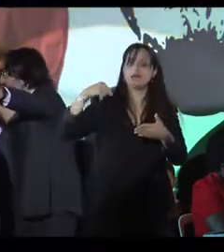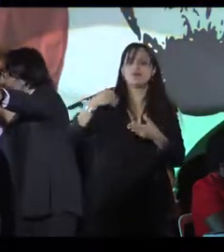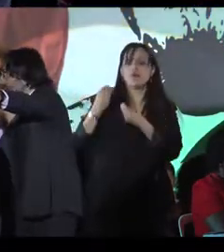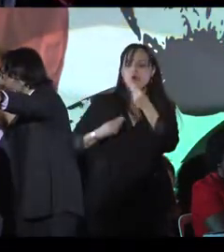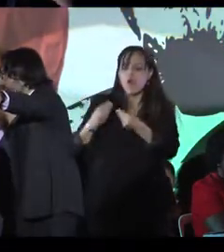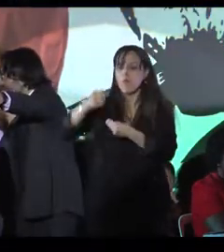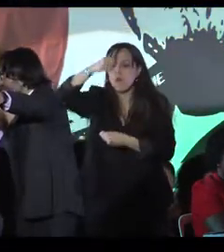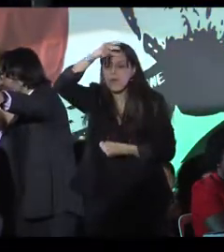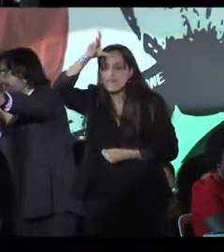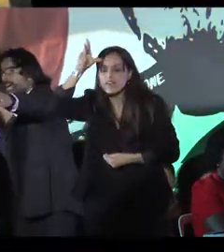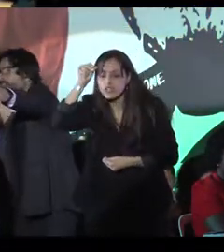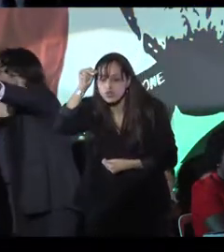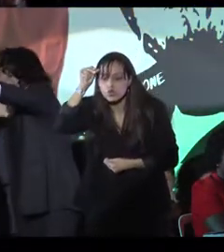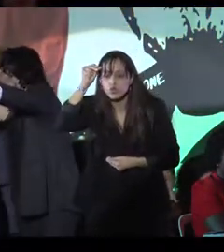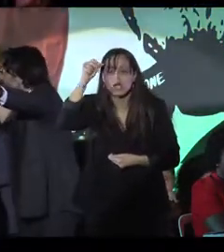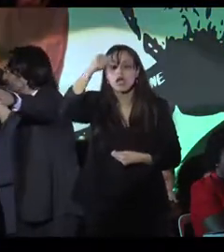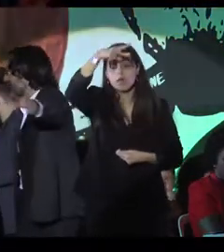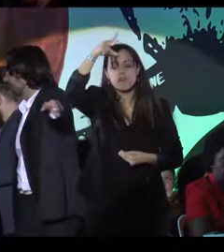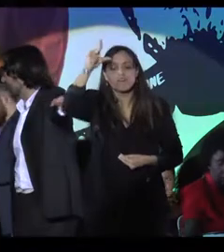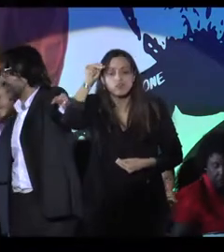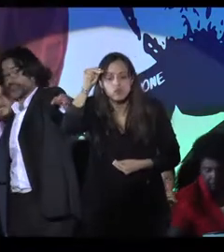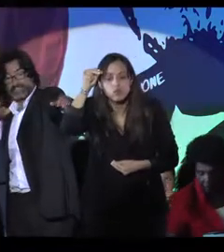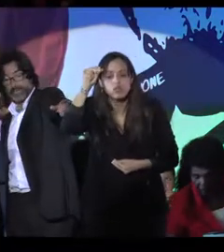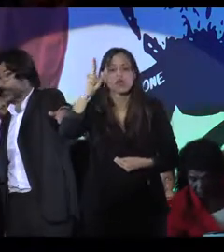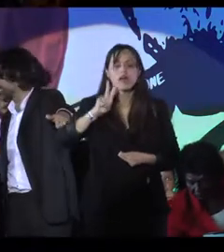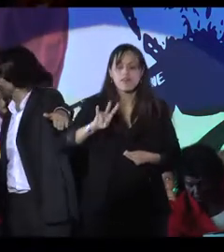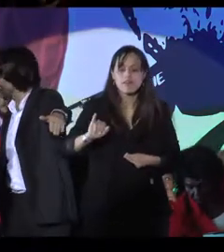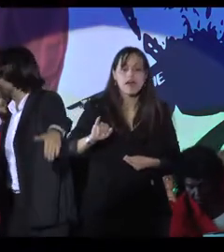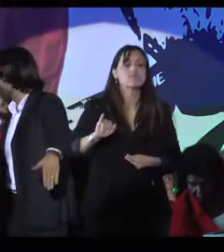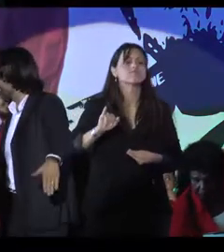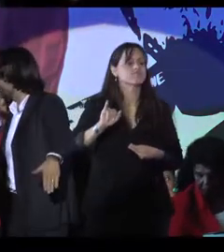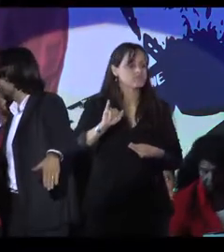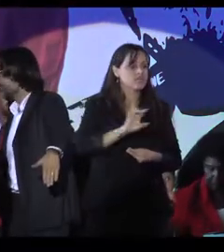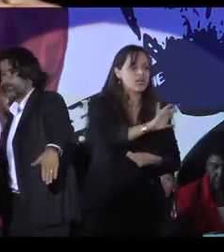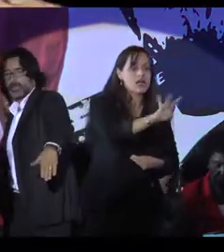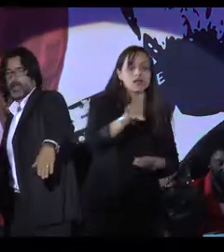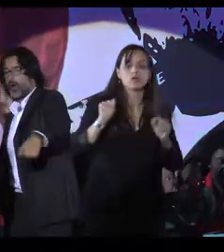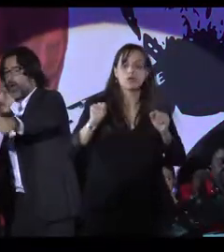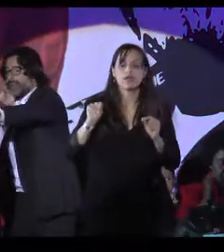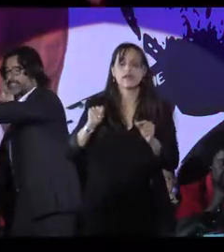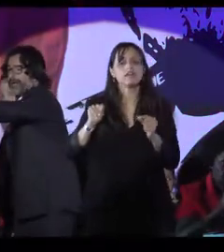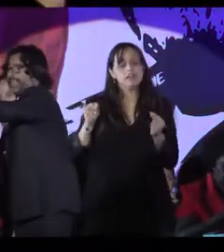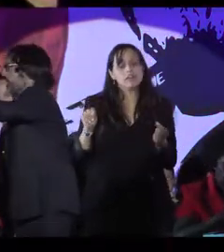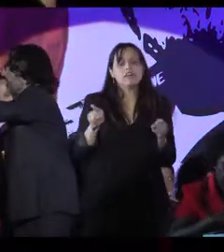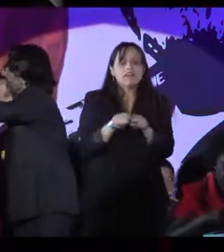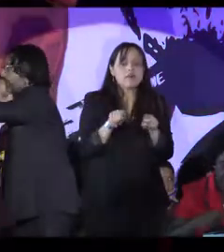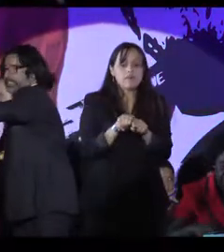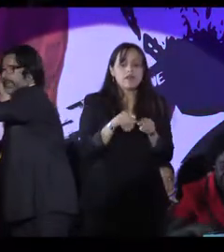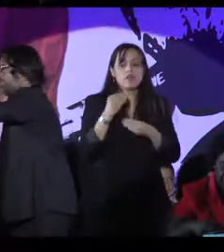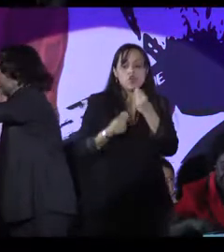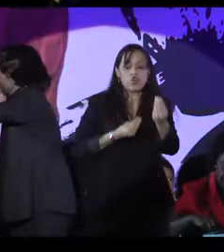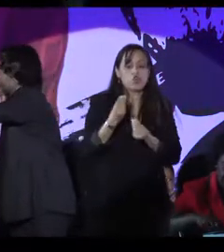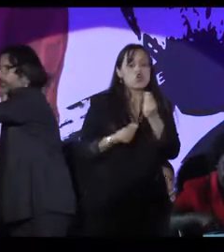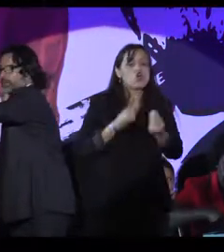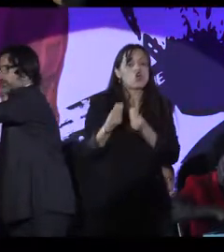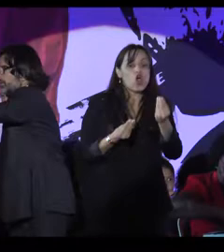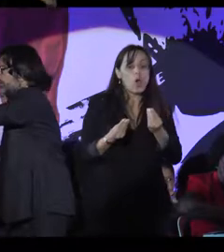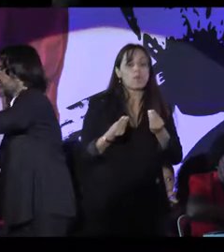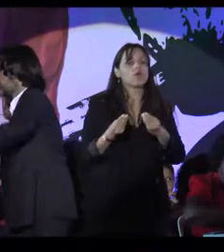municipais, nos governos estaduais e nas diversas presenças nas representações do